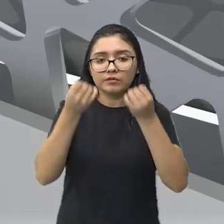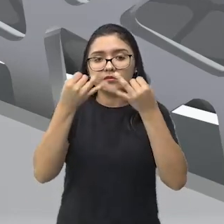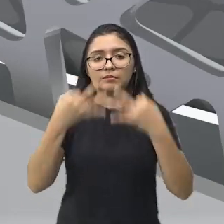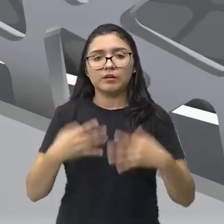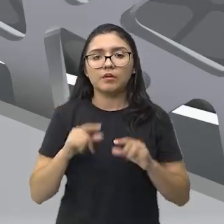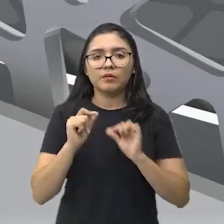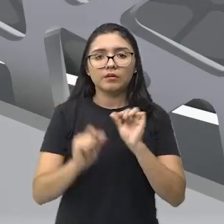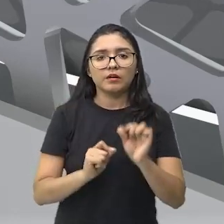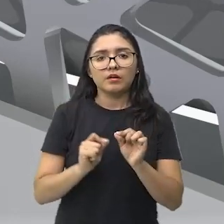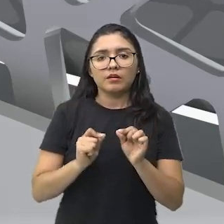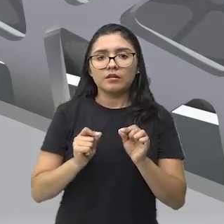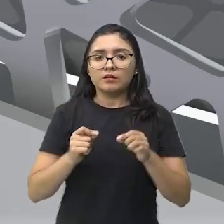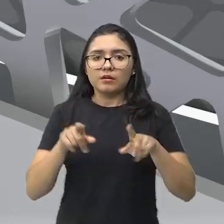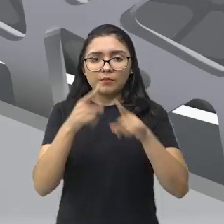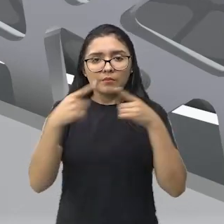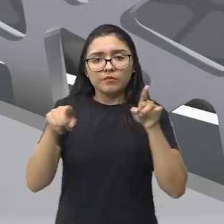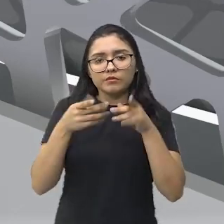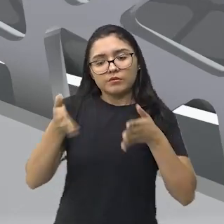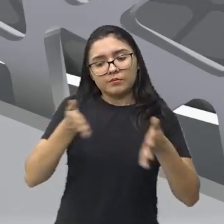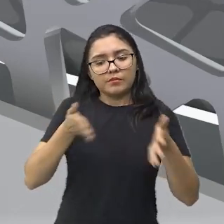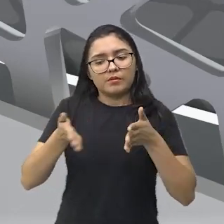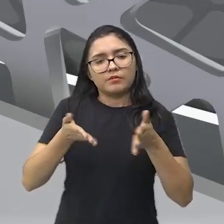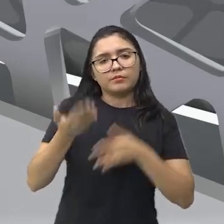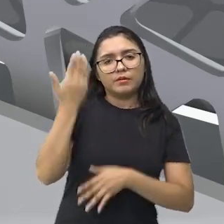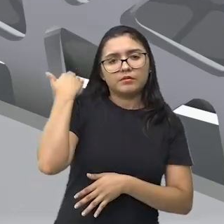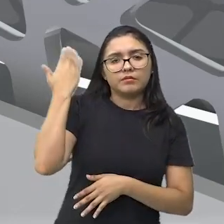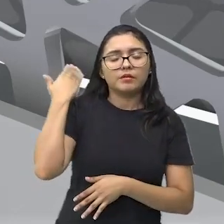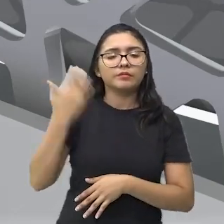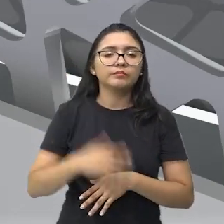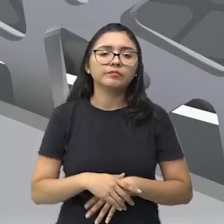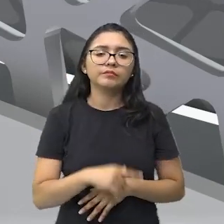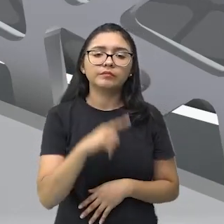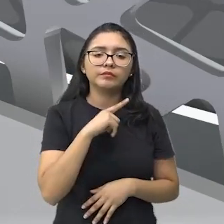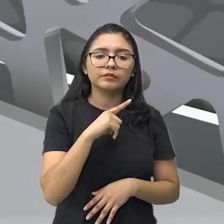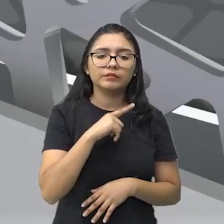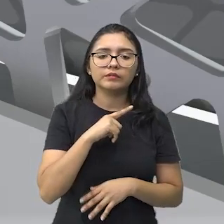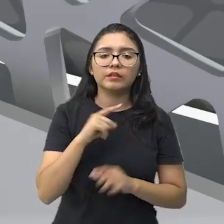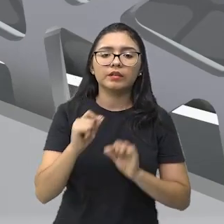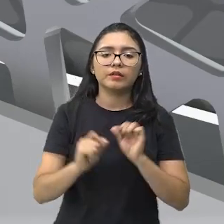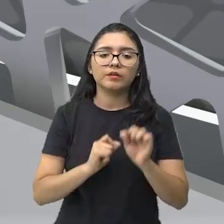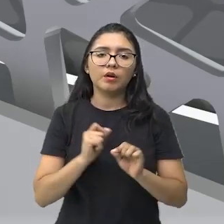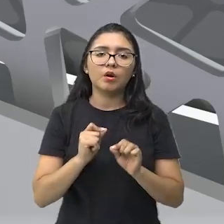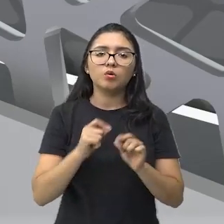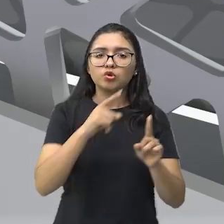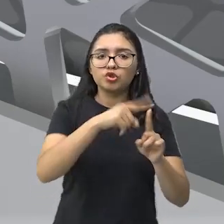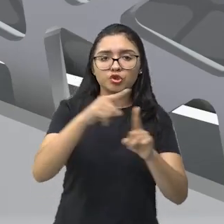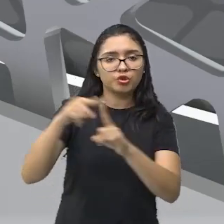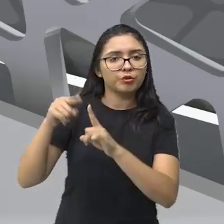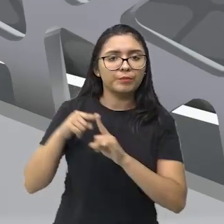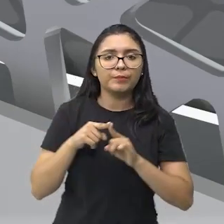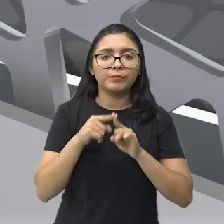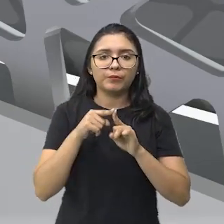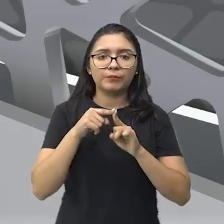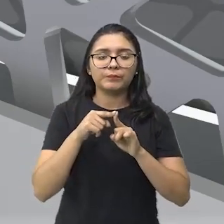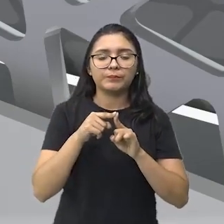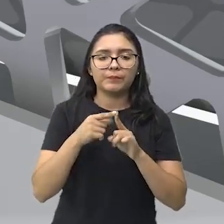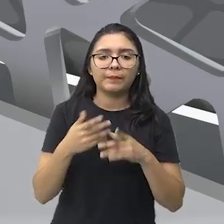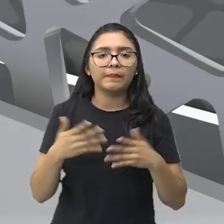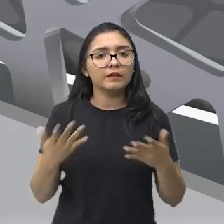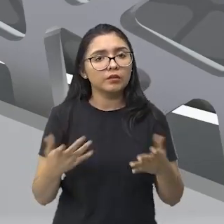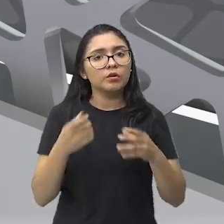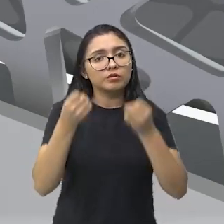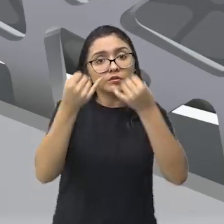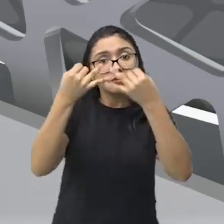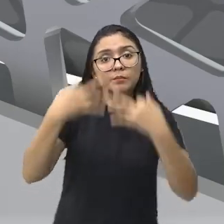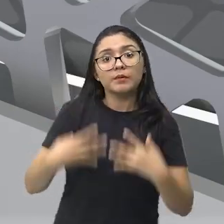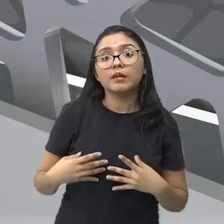música no período antigo, né? Ele passa e aí tem algumas designações, como os estilos, gêneros de música. E nós